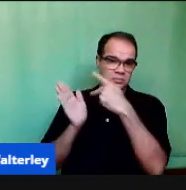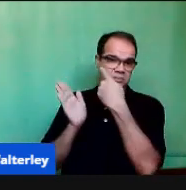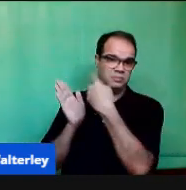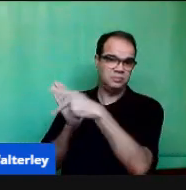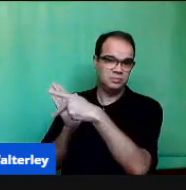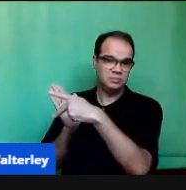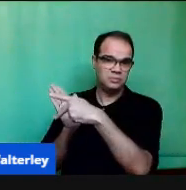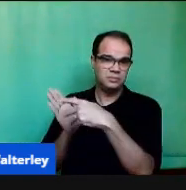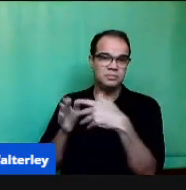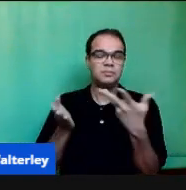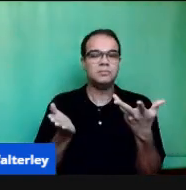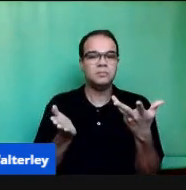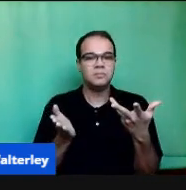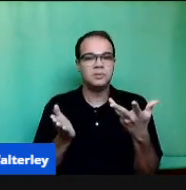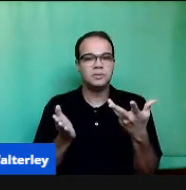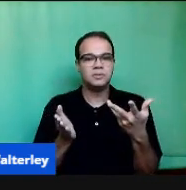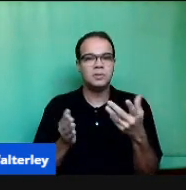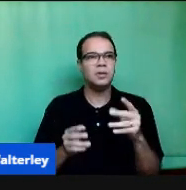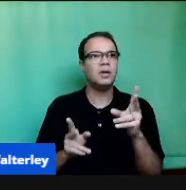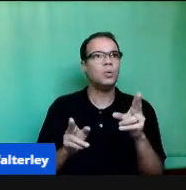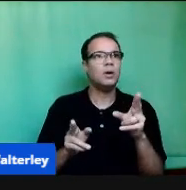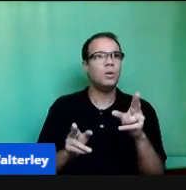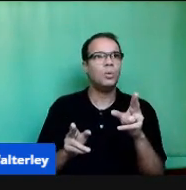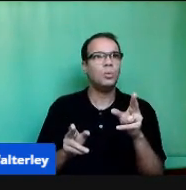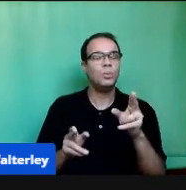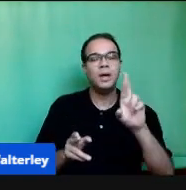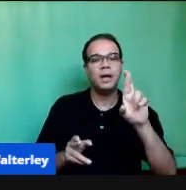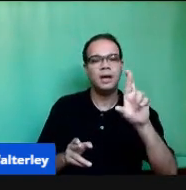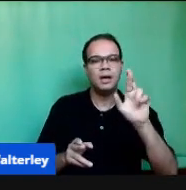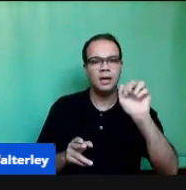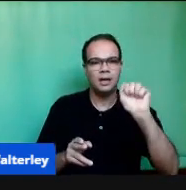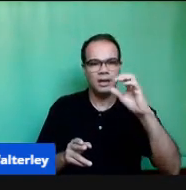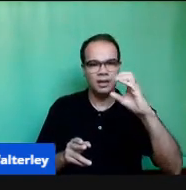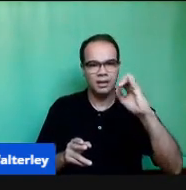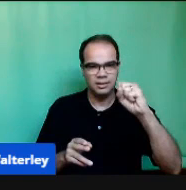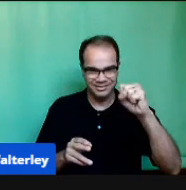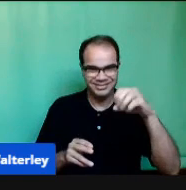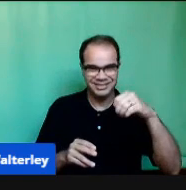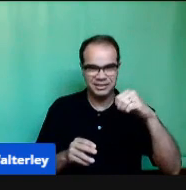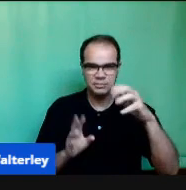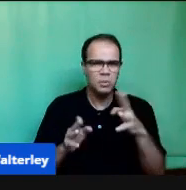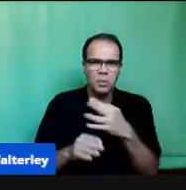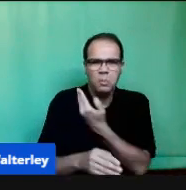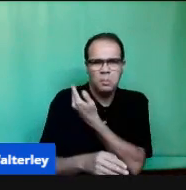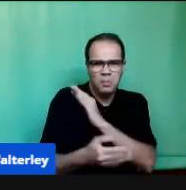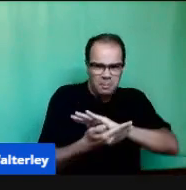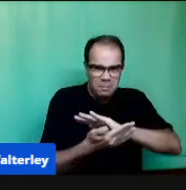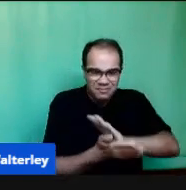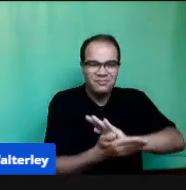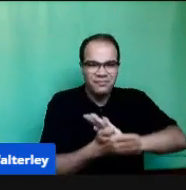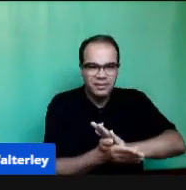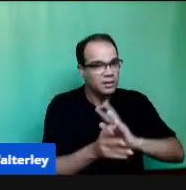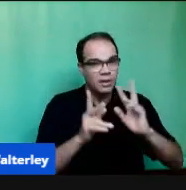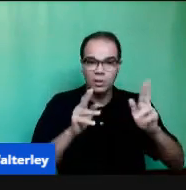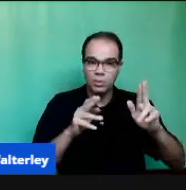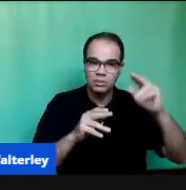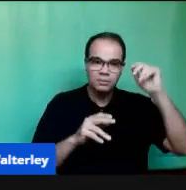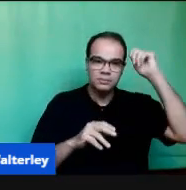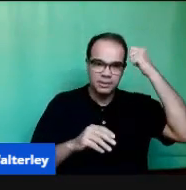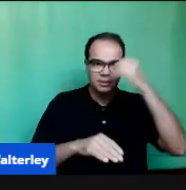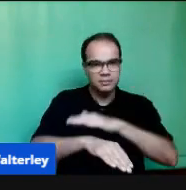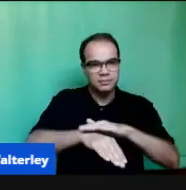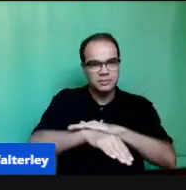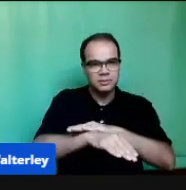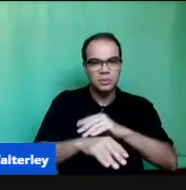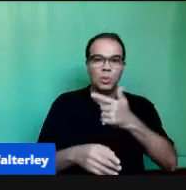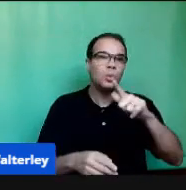nós utilizamos, por exemplo, racismo, para falar da discriminação das pessoas negras, como nós falamos, nominamos o machismo,